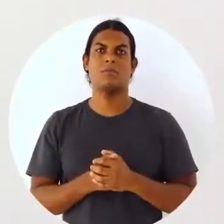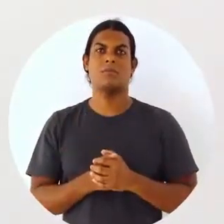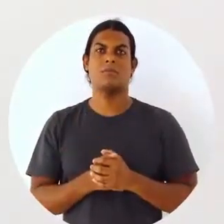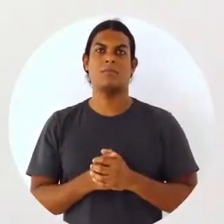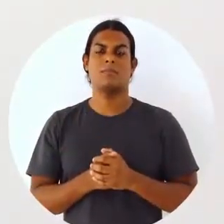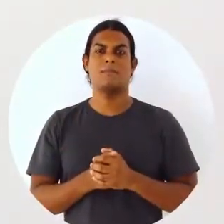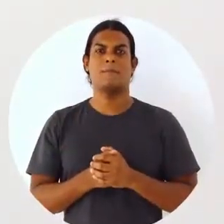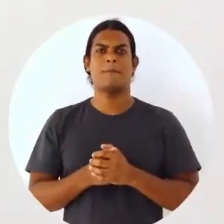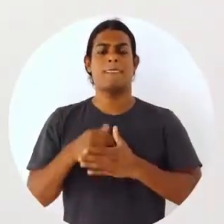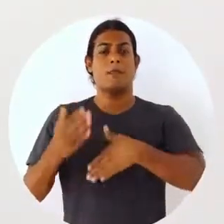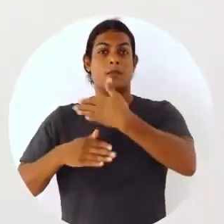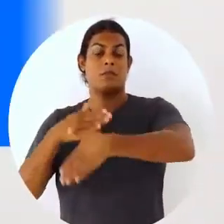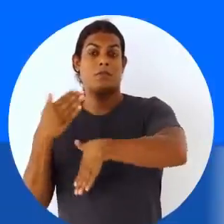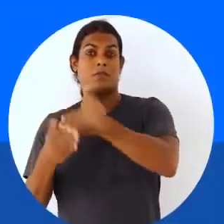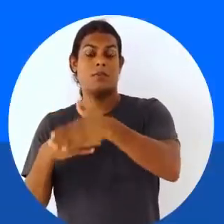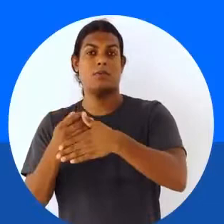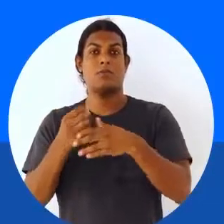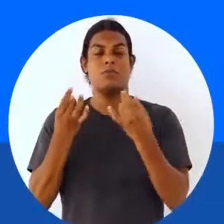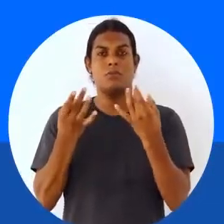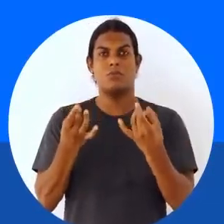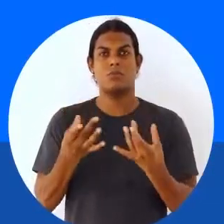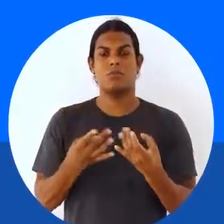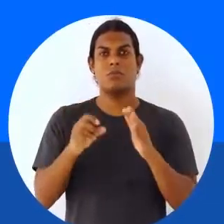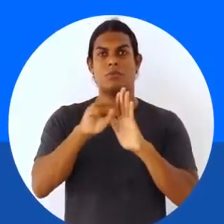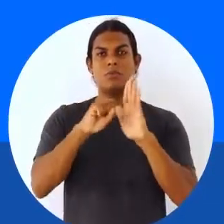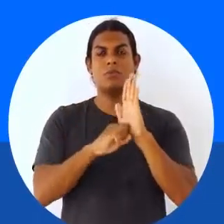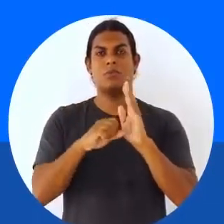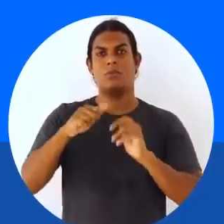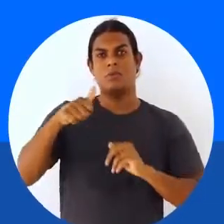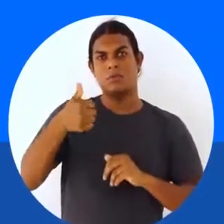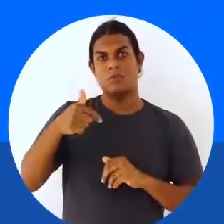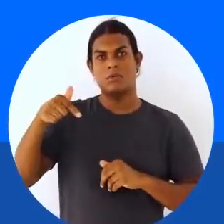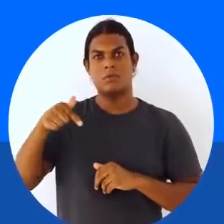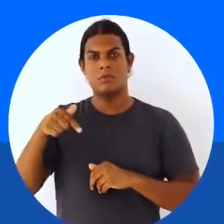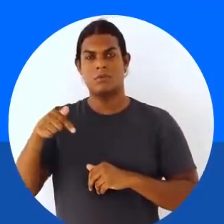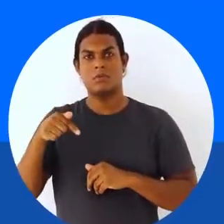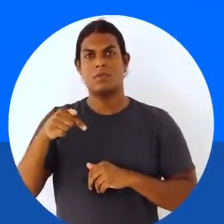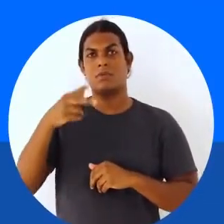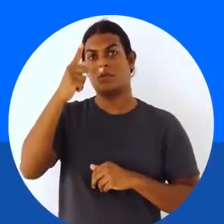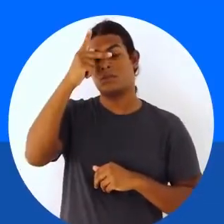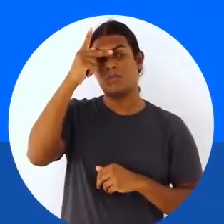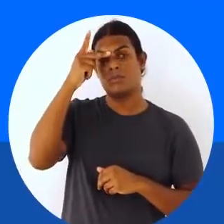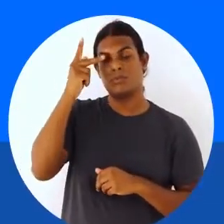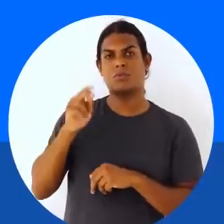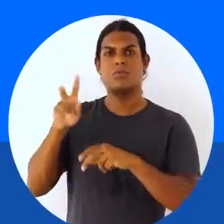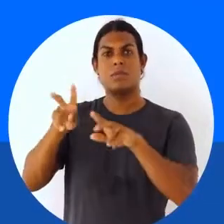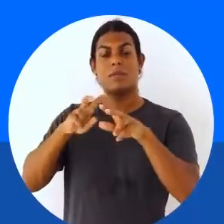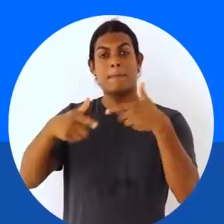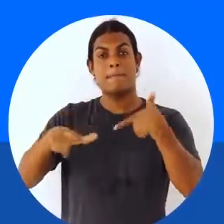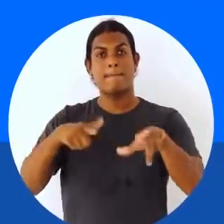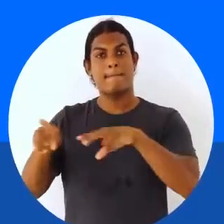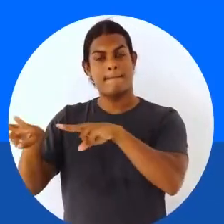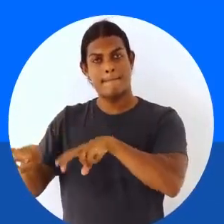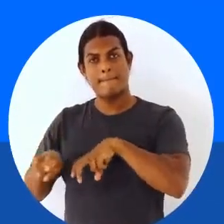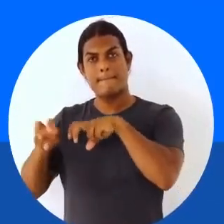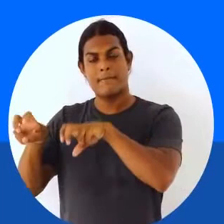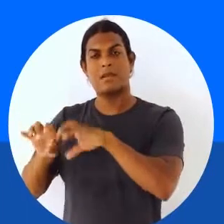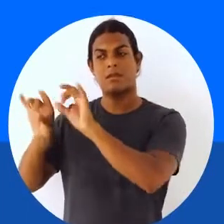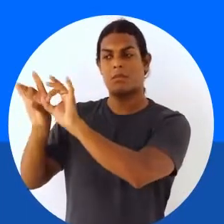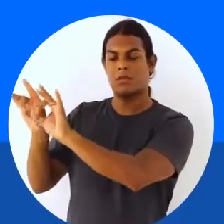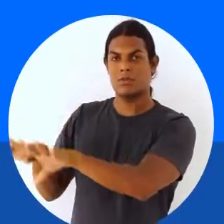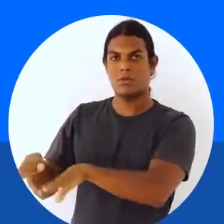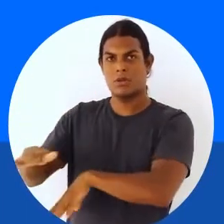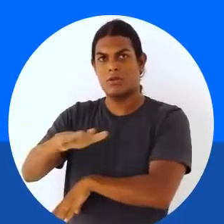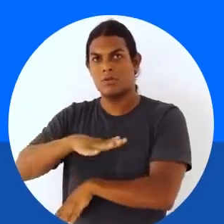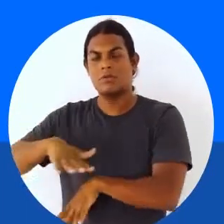do comércio, a partir do século XVII, os indivíduos, no caso os camponeses, passaram a abandonar os campos agrícolas.